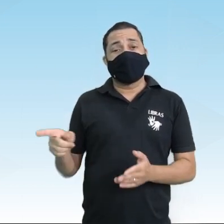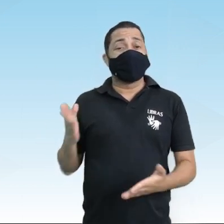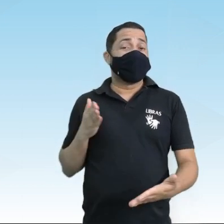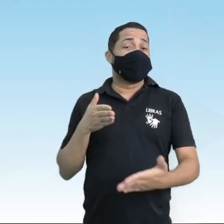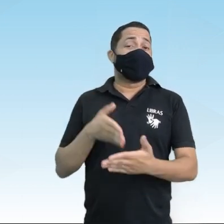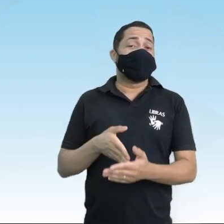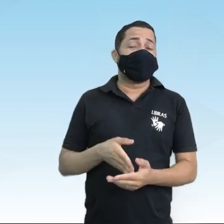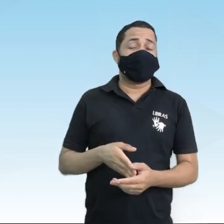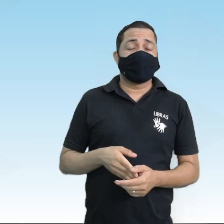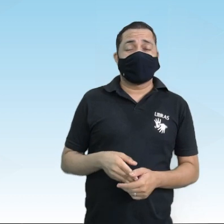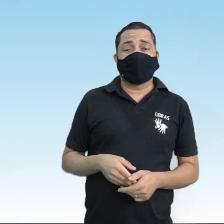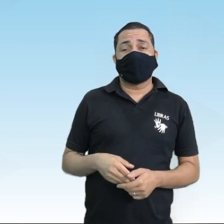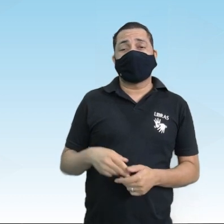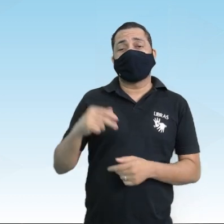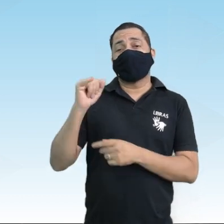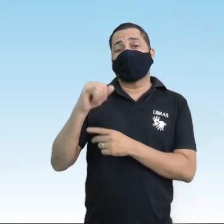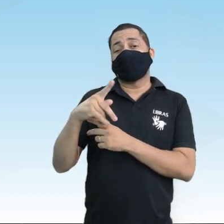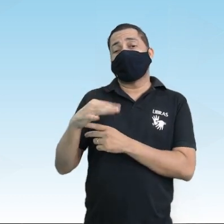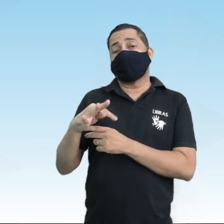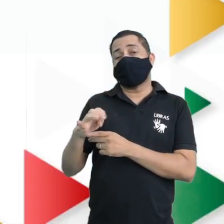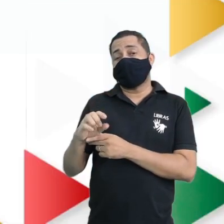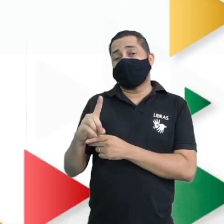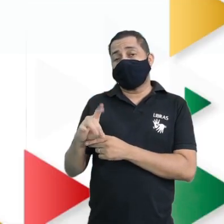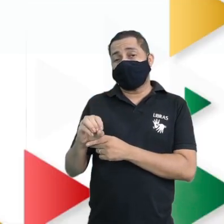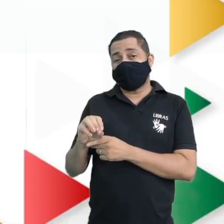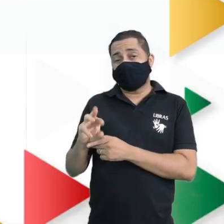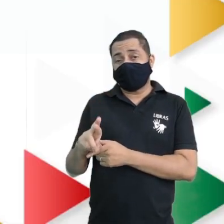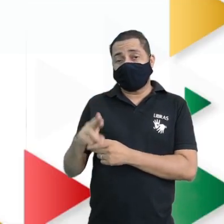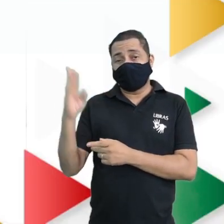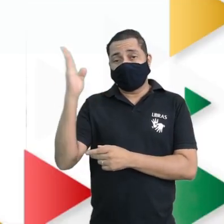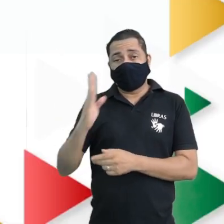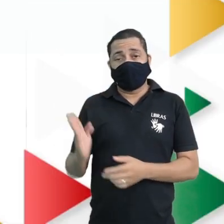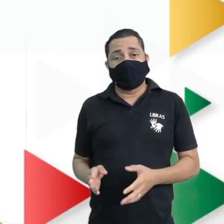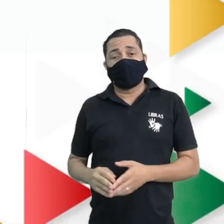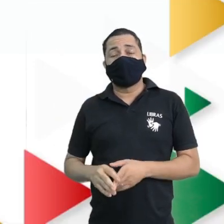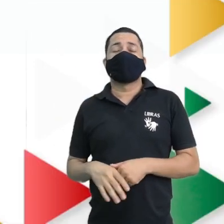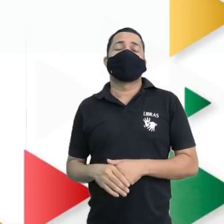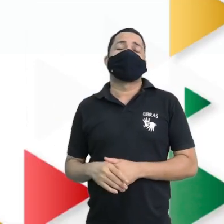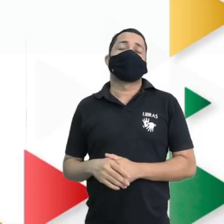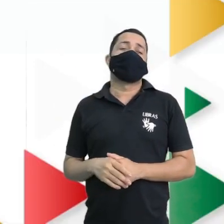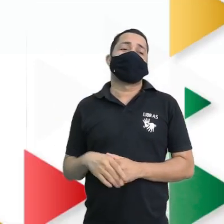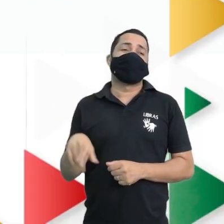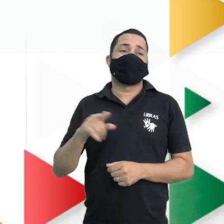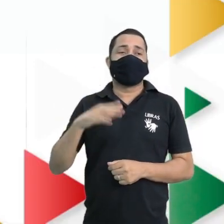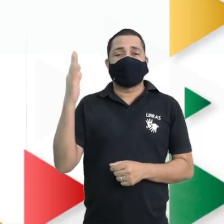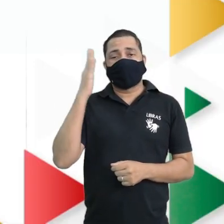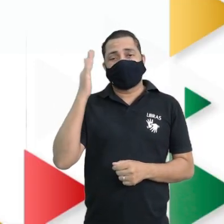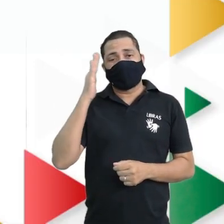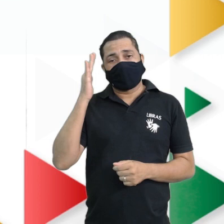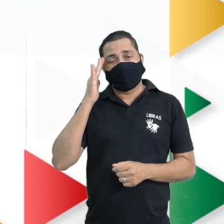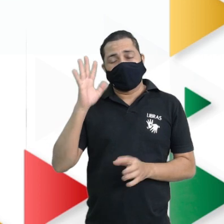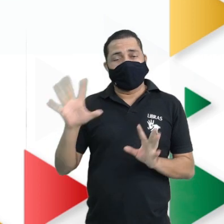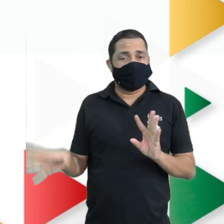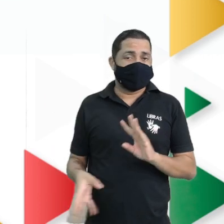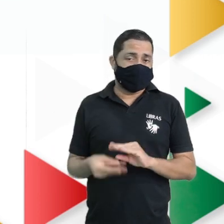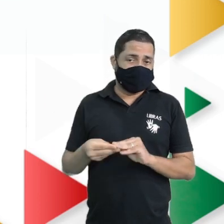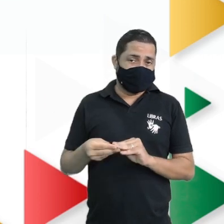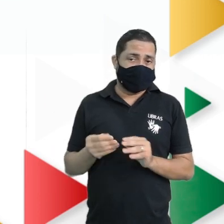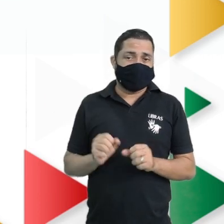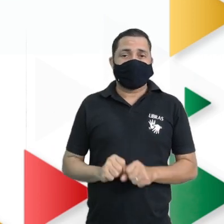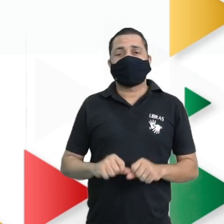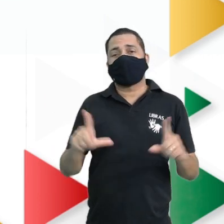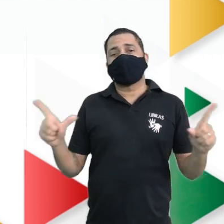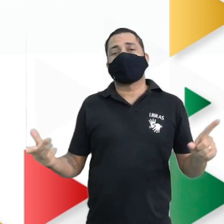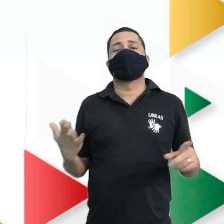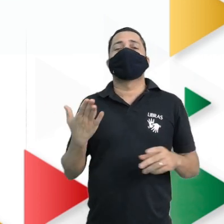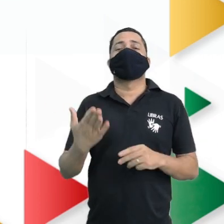imperador brasileiro. Aí eu botei, ó, aí um pouquinho antes disso, para você entender esse resumão na tela de vocês,